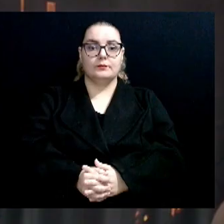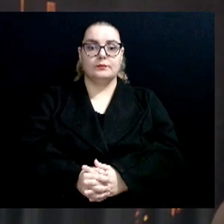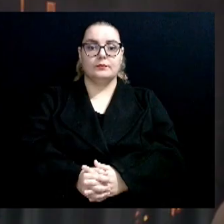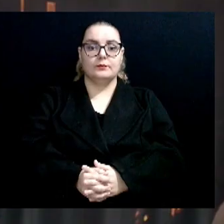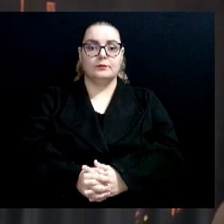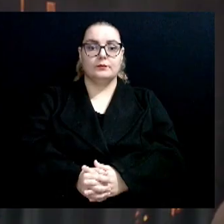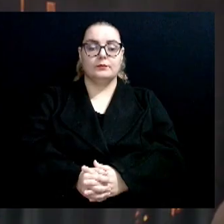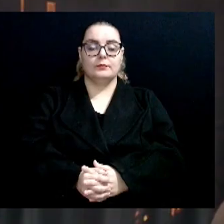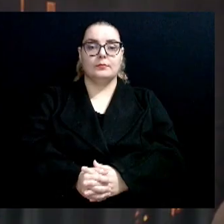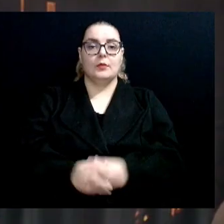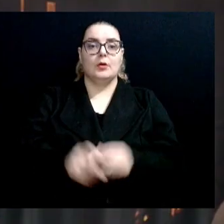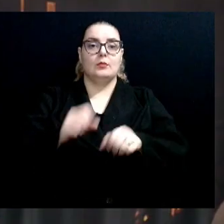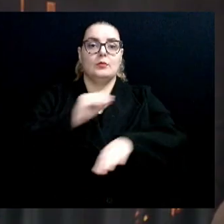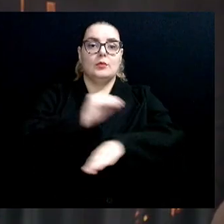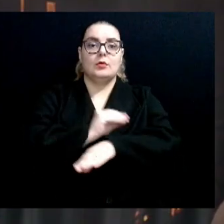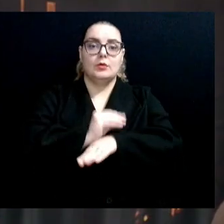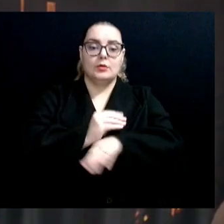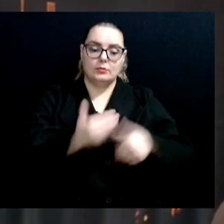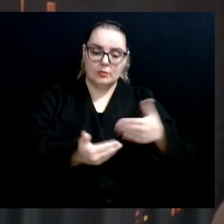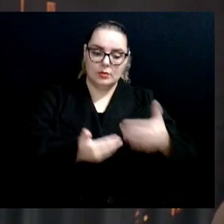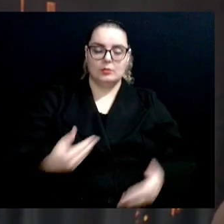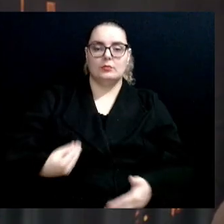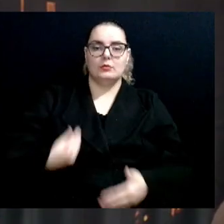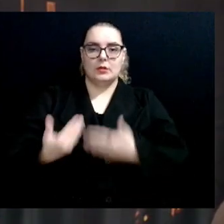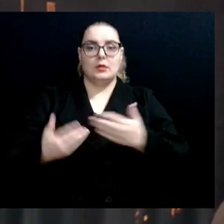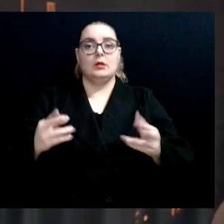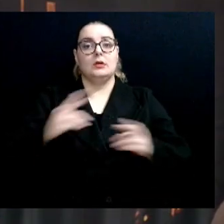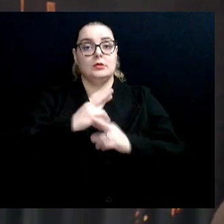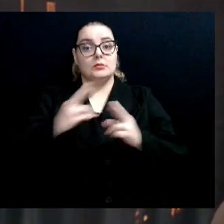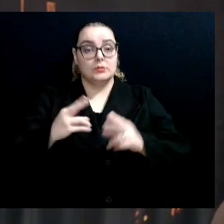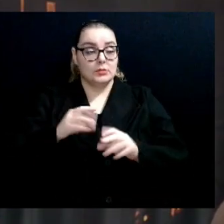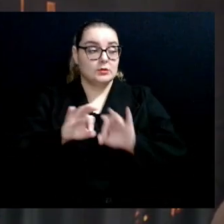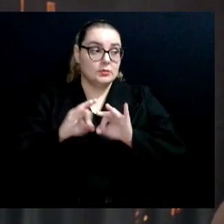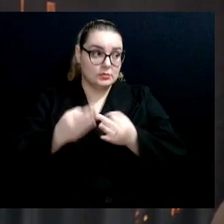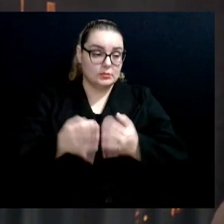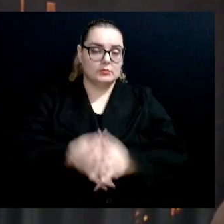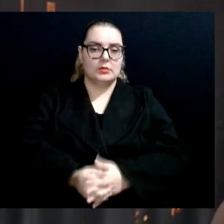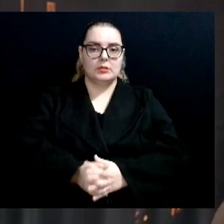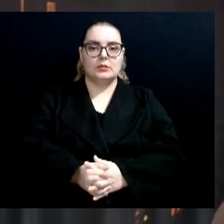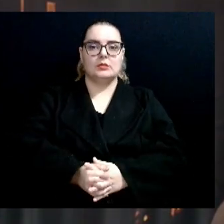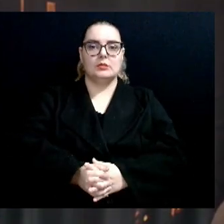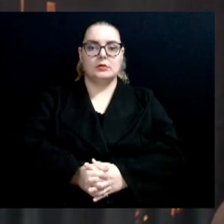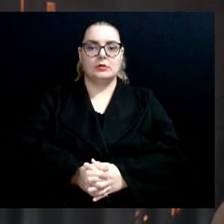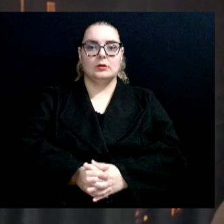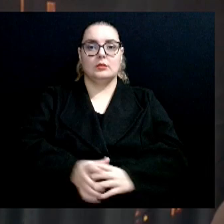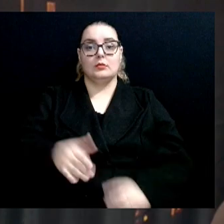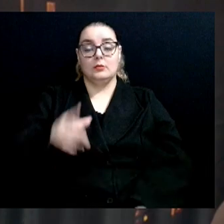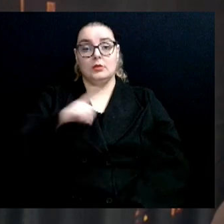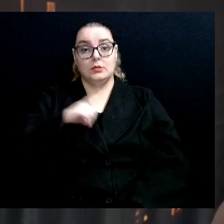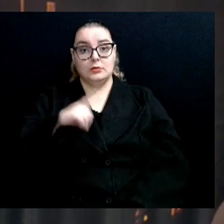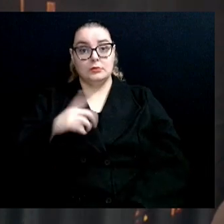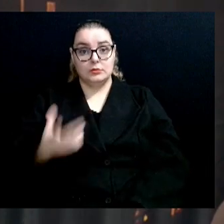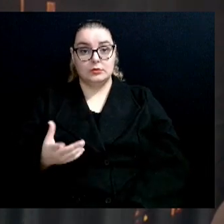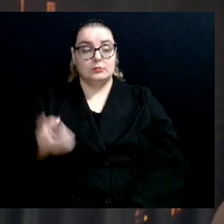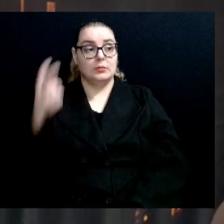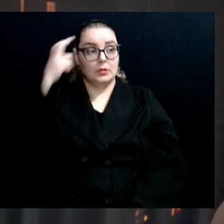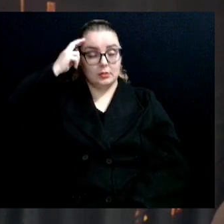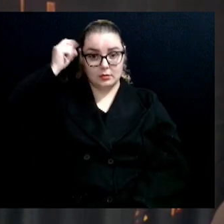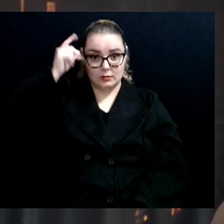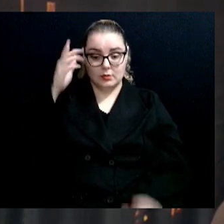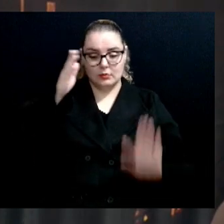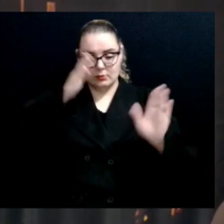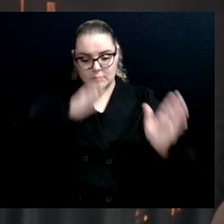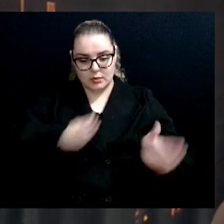vida, as relações familiares, né? E aí, quando nós temos também, assim como a cultura de produção, a gente tem uma cultura